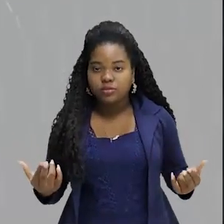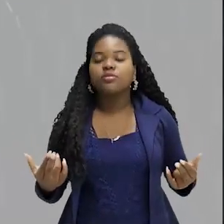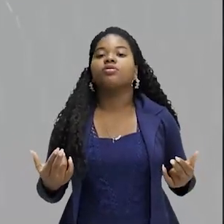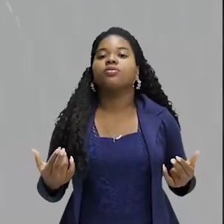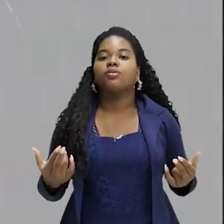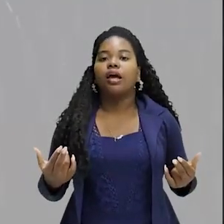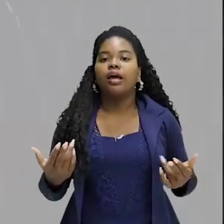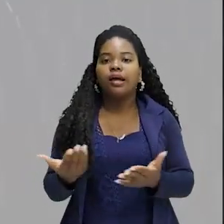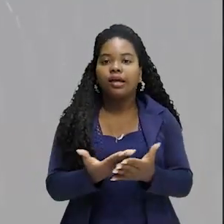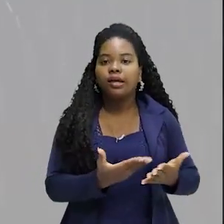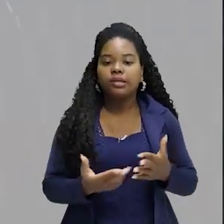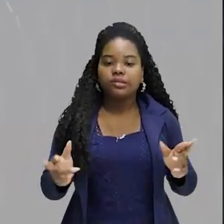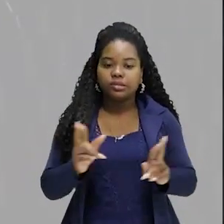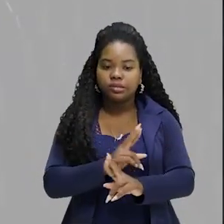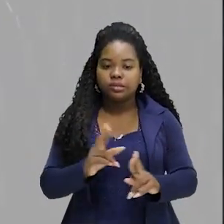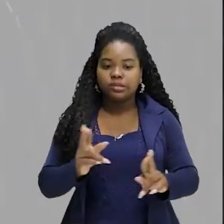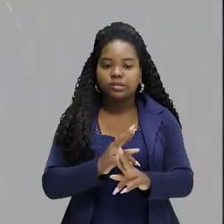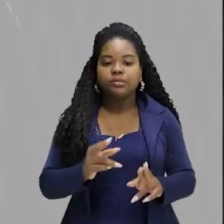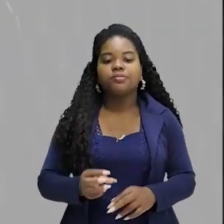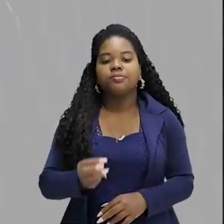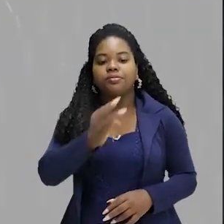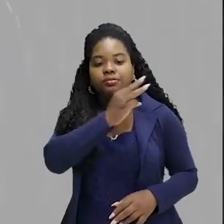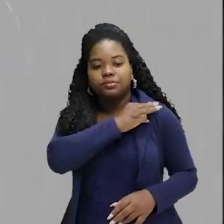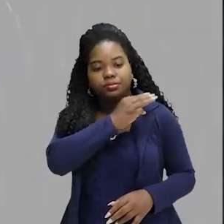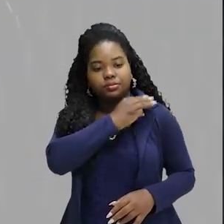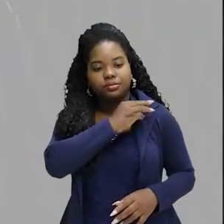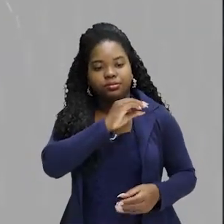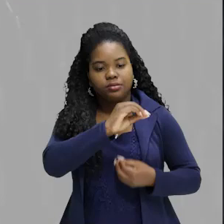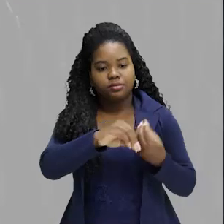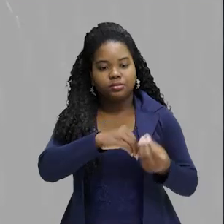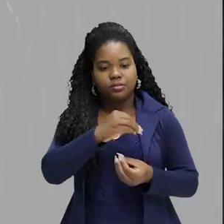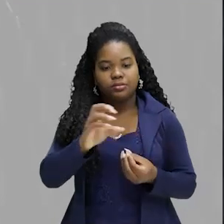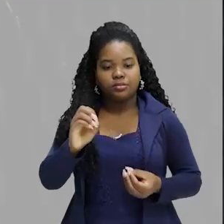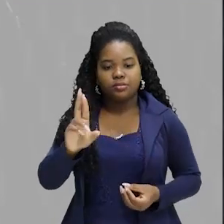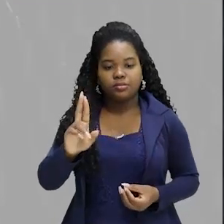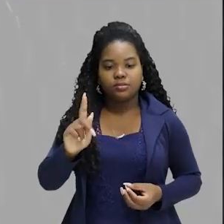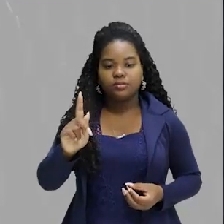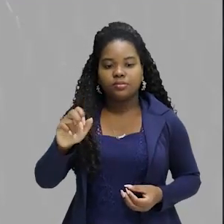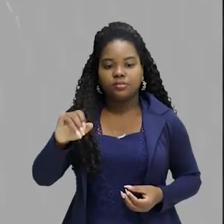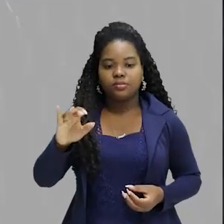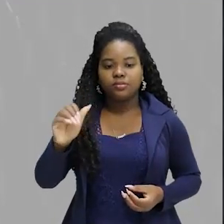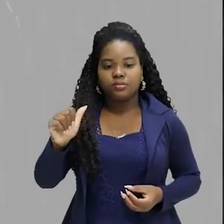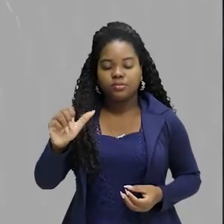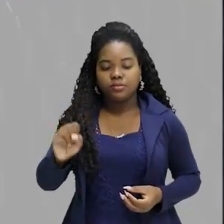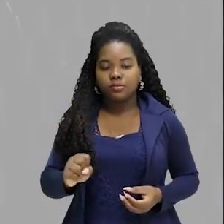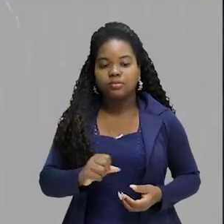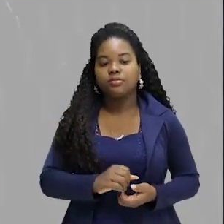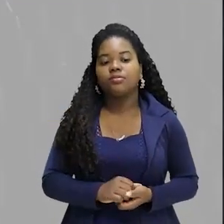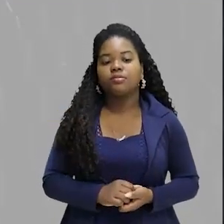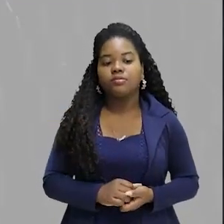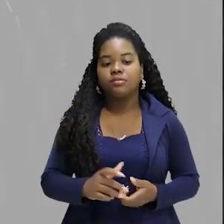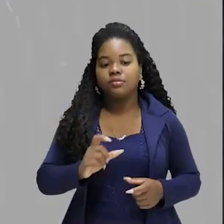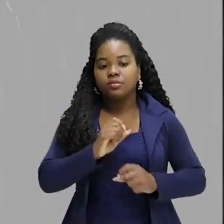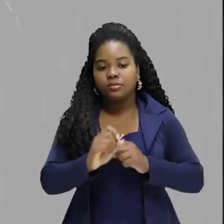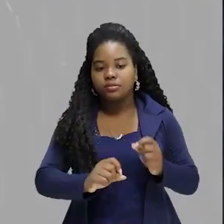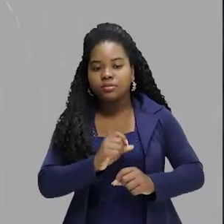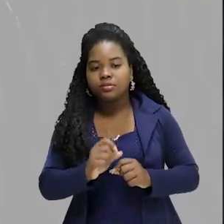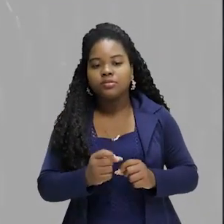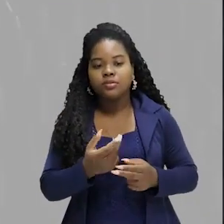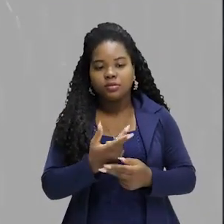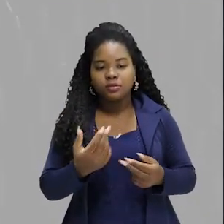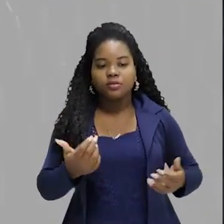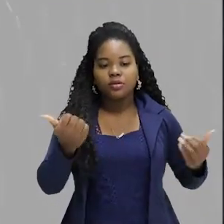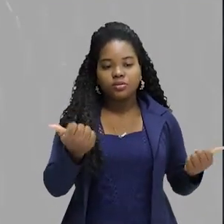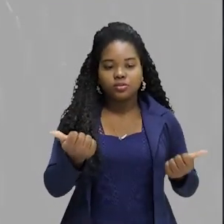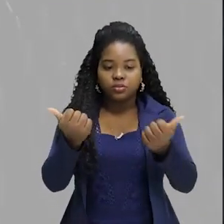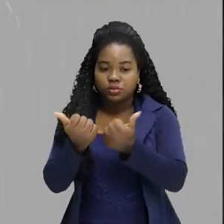terceiro ano do ensino médio, as reações orgânicas. Já trabalhamos reações de substituição,